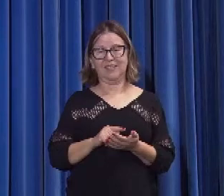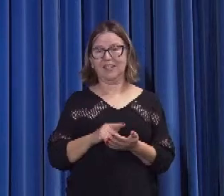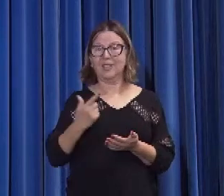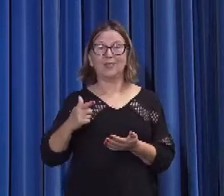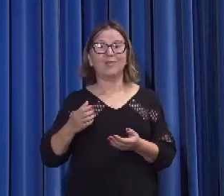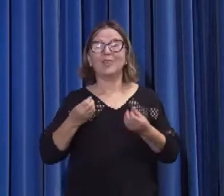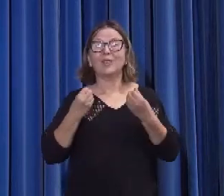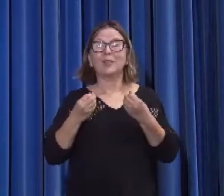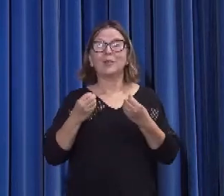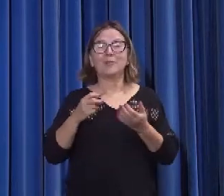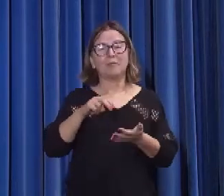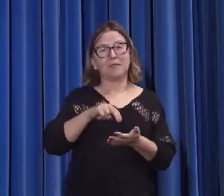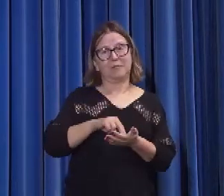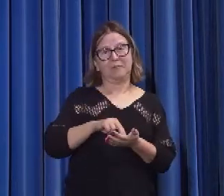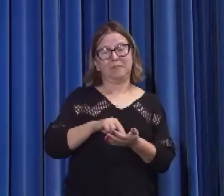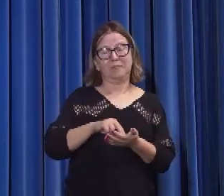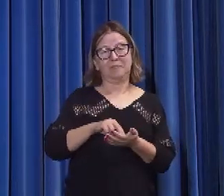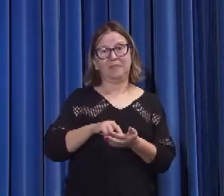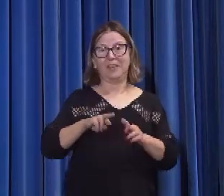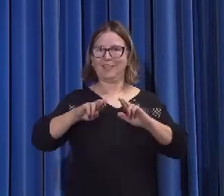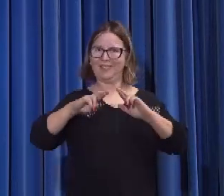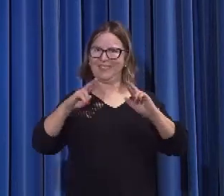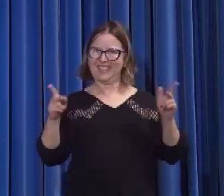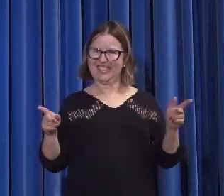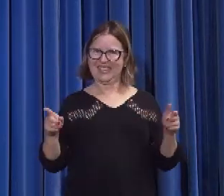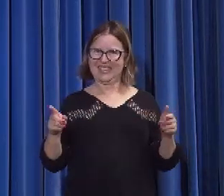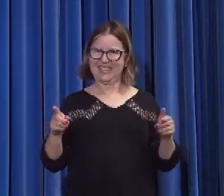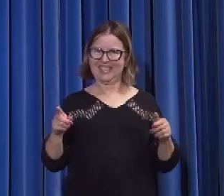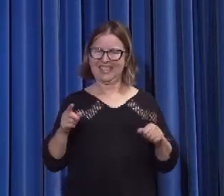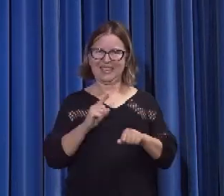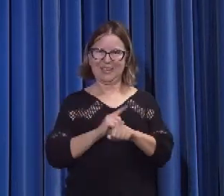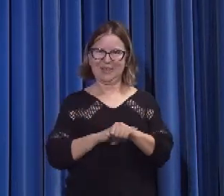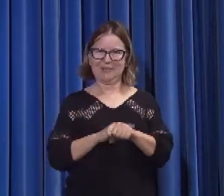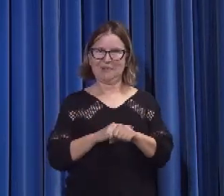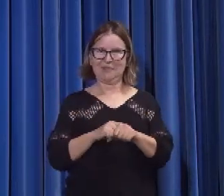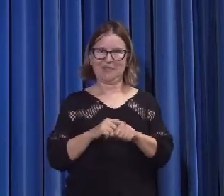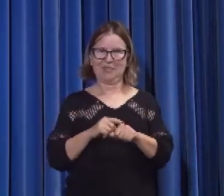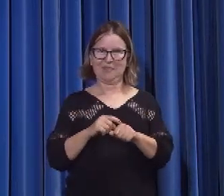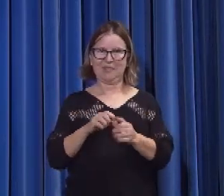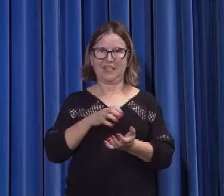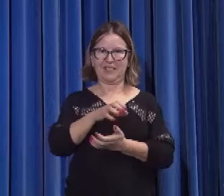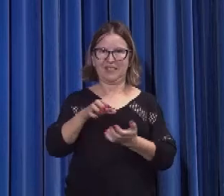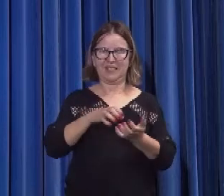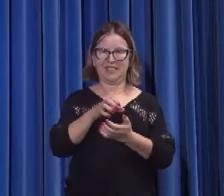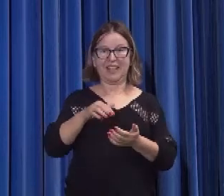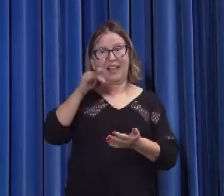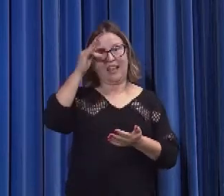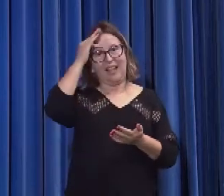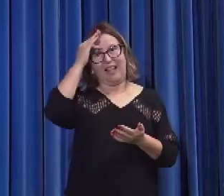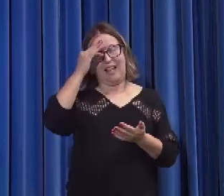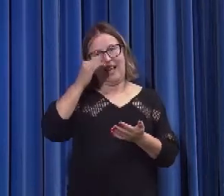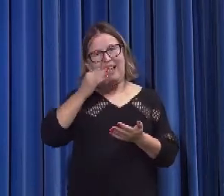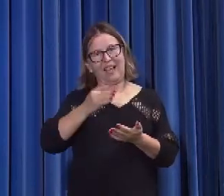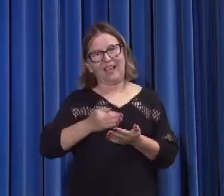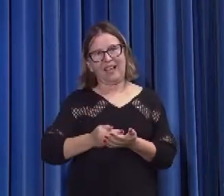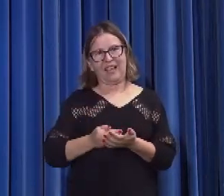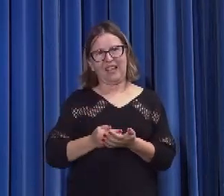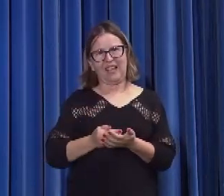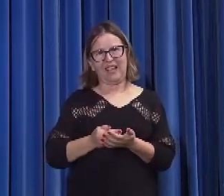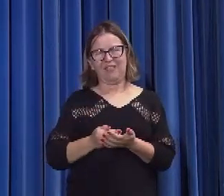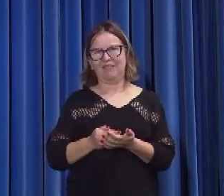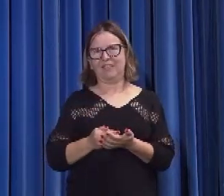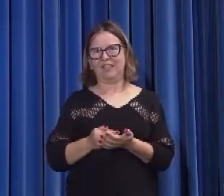A diferença óbvia é que na hora da crise, a fé espúria não pode jamais nos